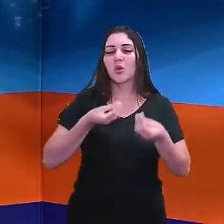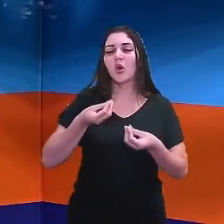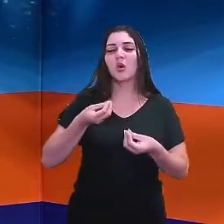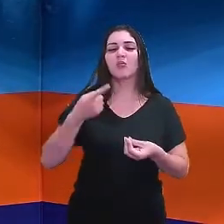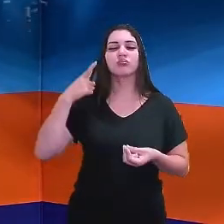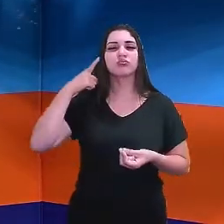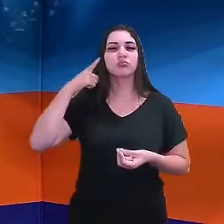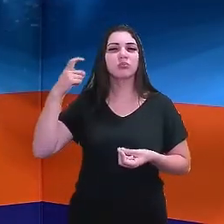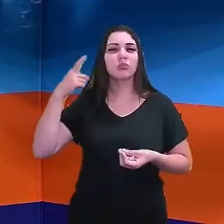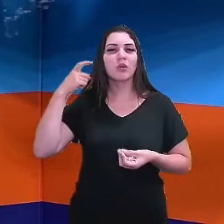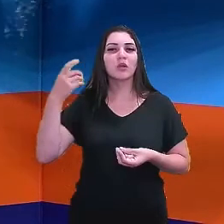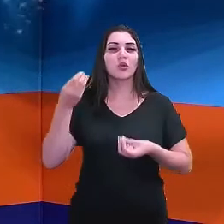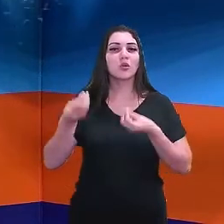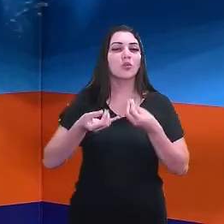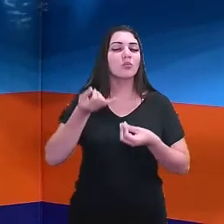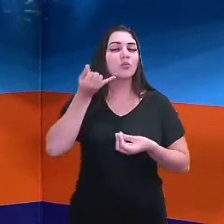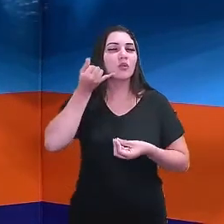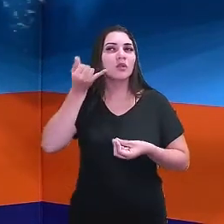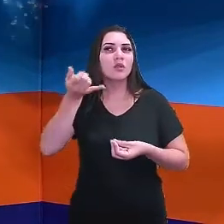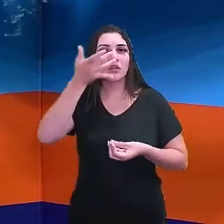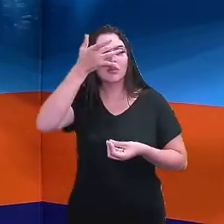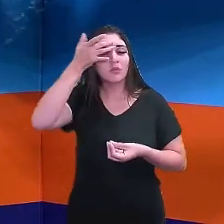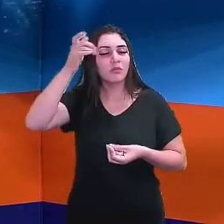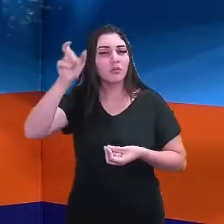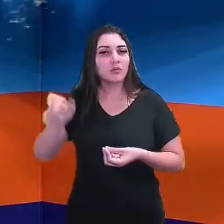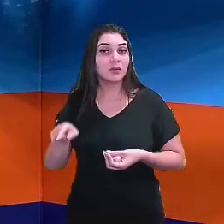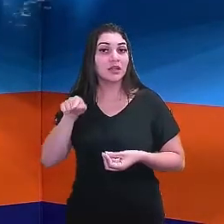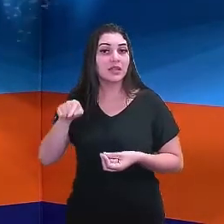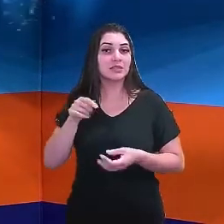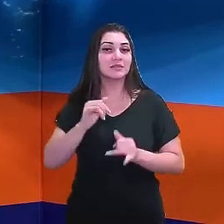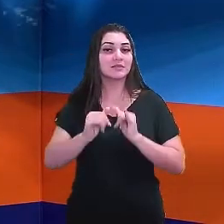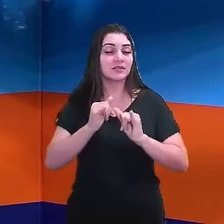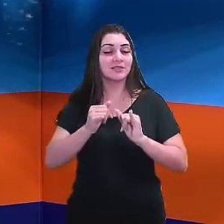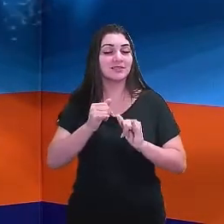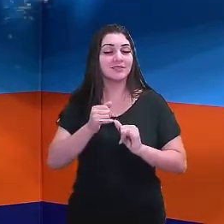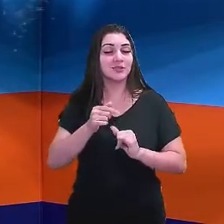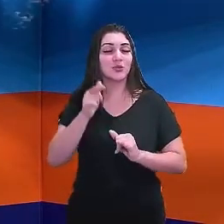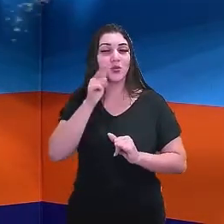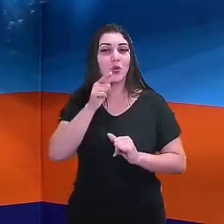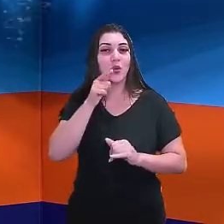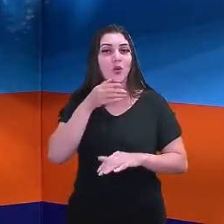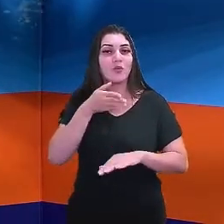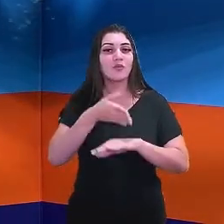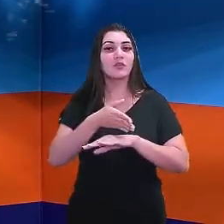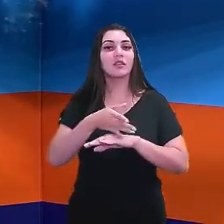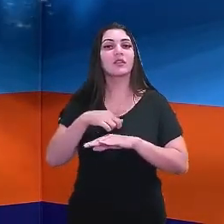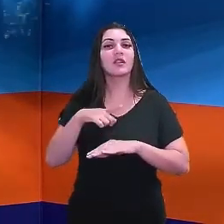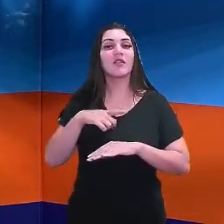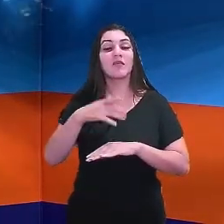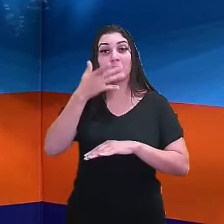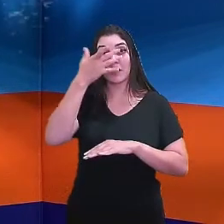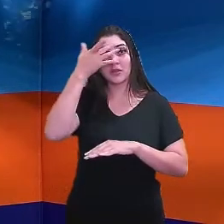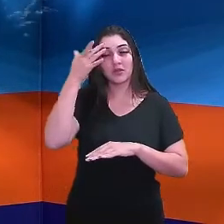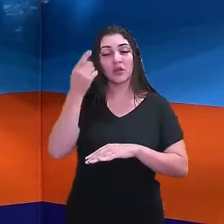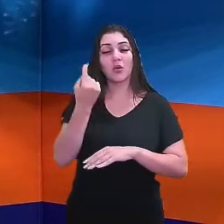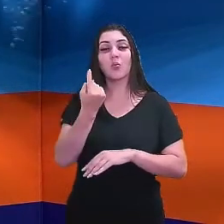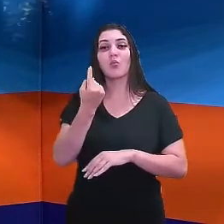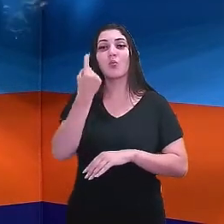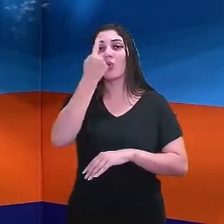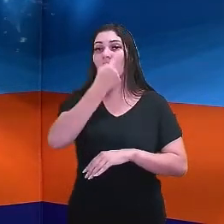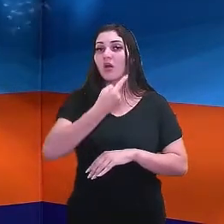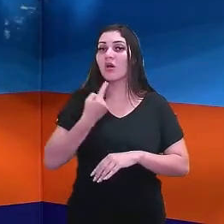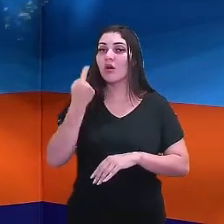telefonando para alguém. Gente, e para essa internet pegar, ó, teve gente que passou mais de 1 hora esperando que a